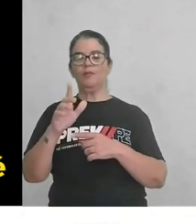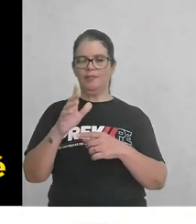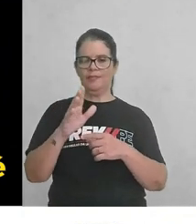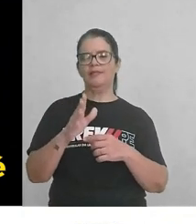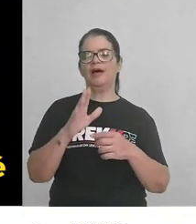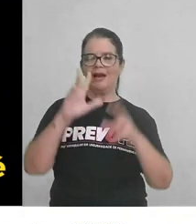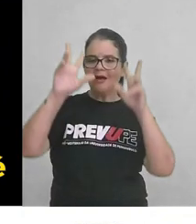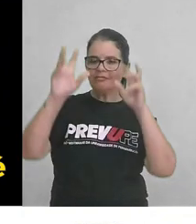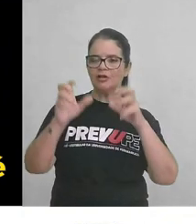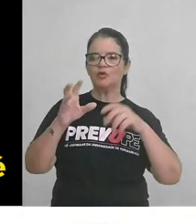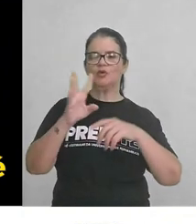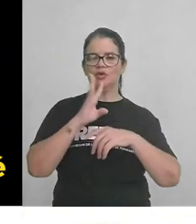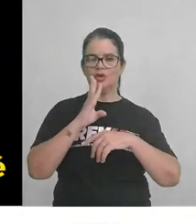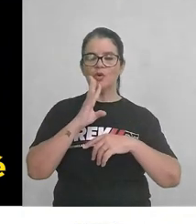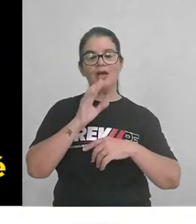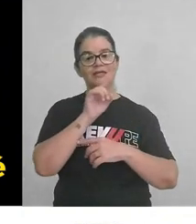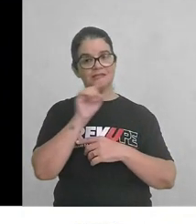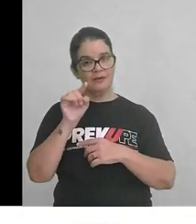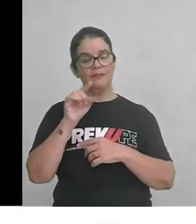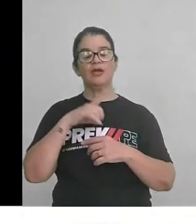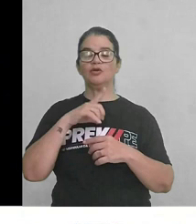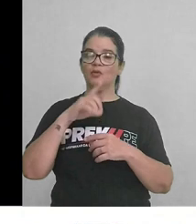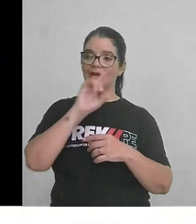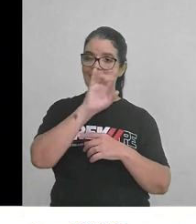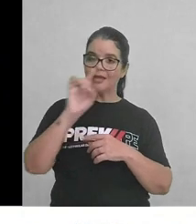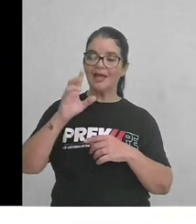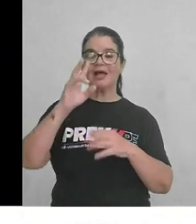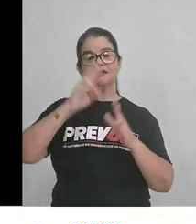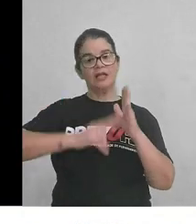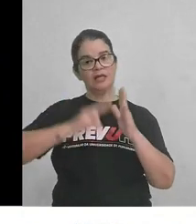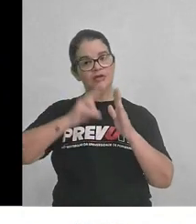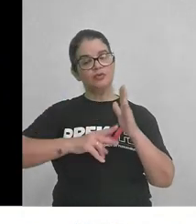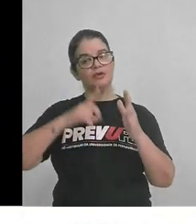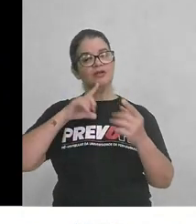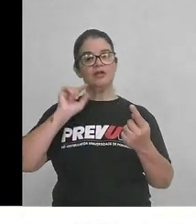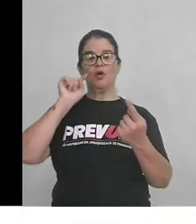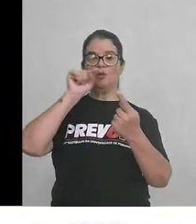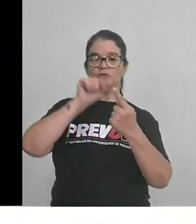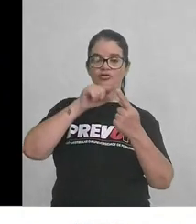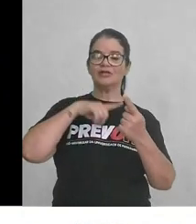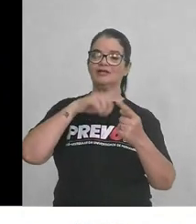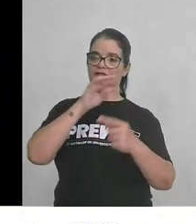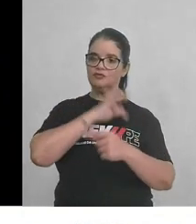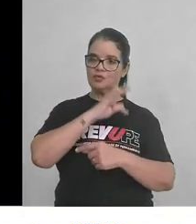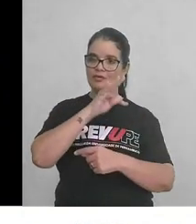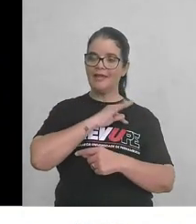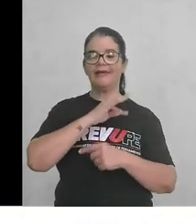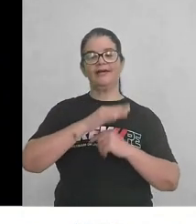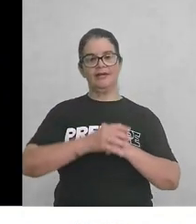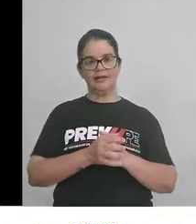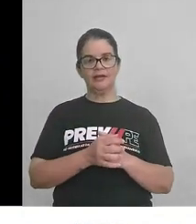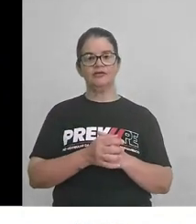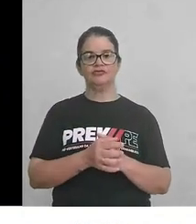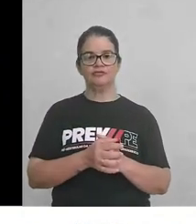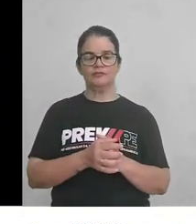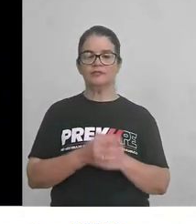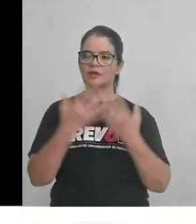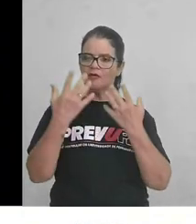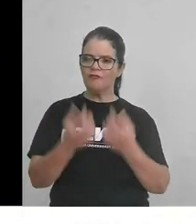objetivos com essas técnicas, né? Então, vamos aqui colocar a técnica, vamos ler